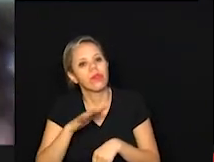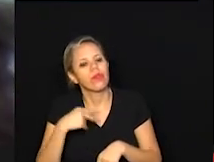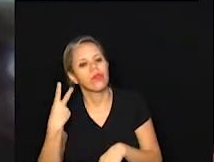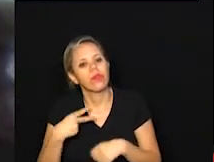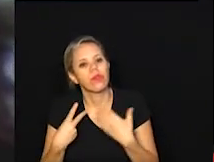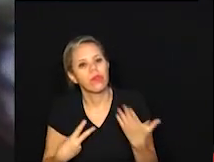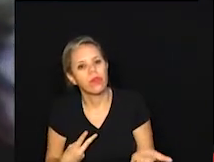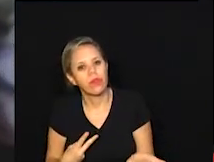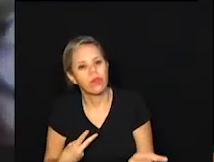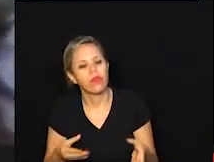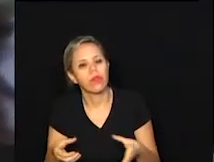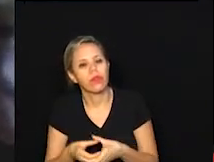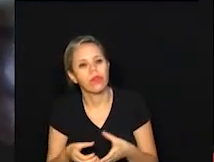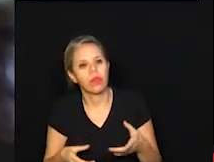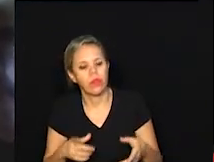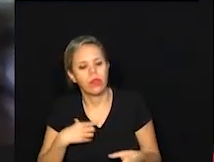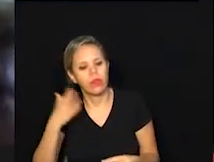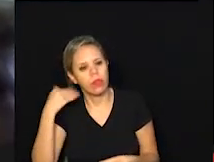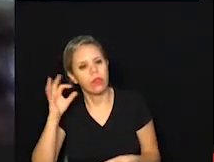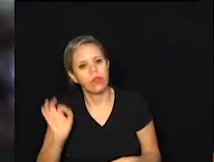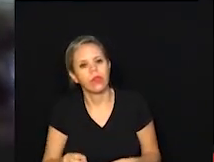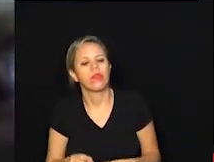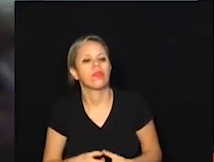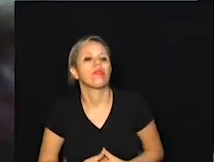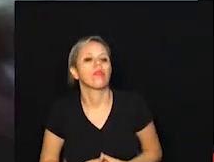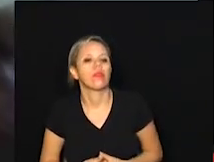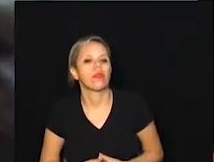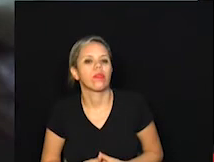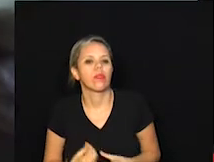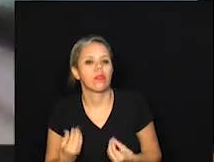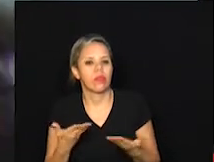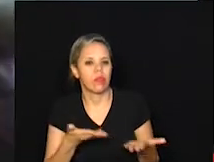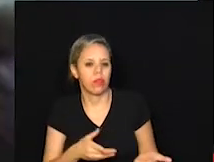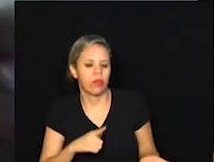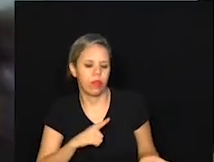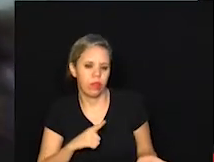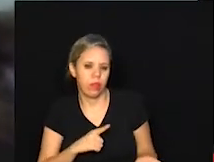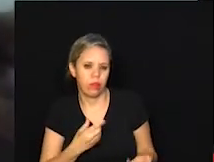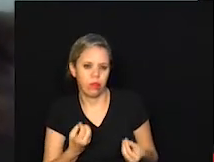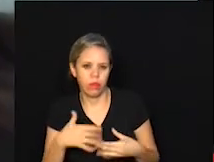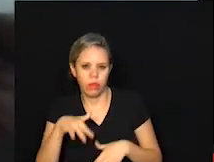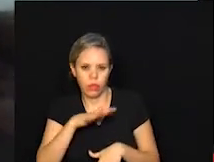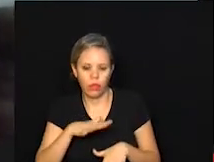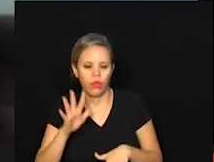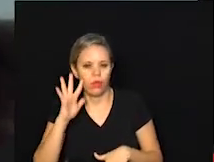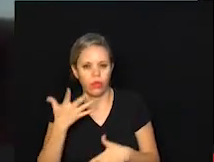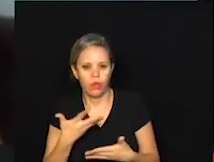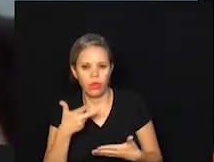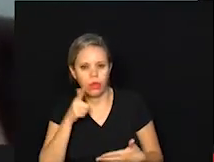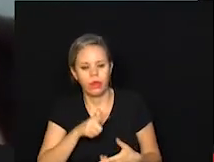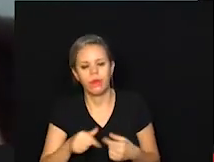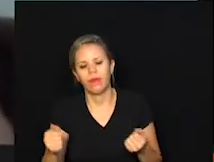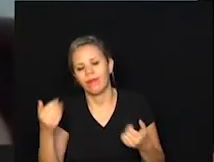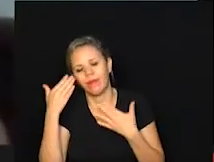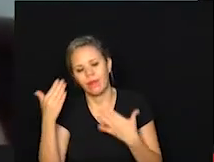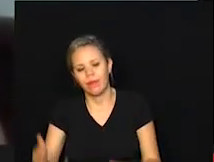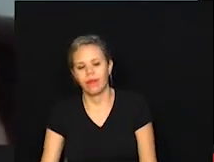vereadora e por essa comissão, tenho certeza de que daqui nós teremos muitos outros frutos colhidos. Obrigada,